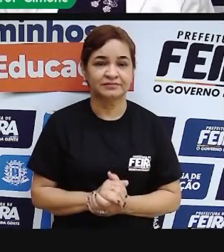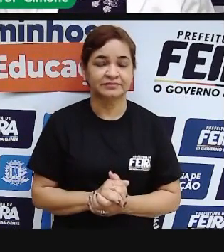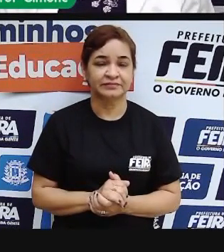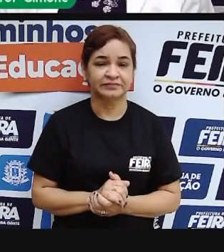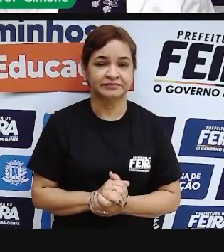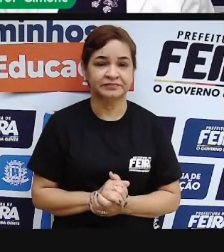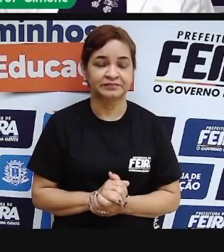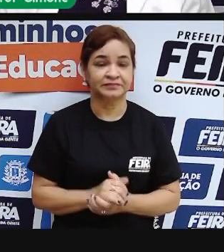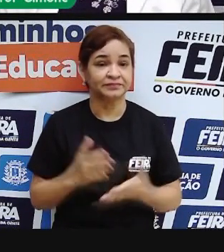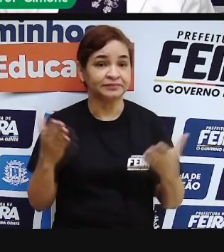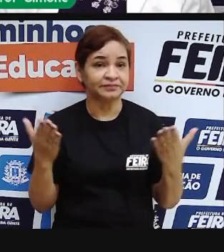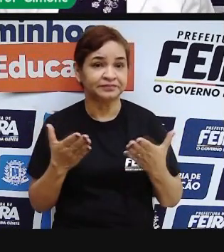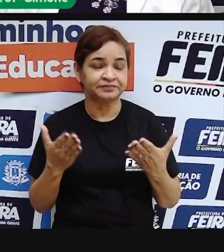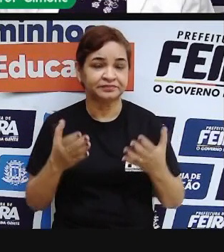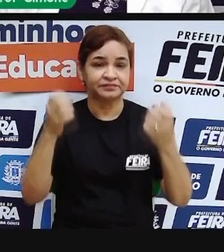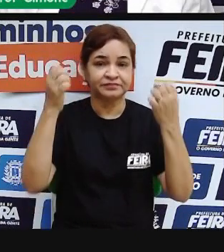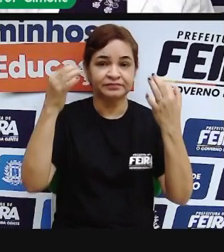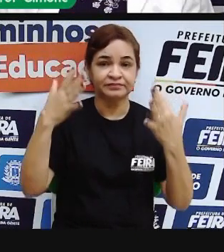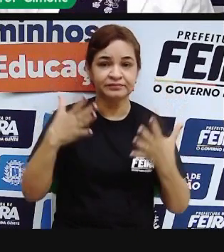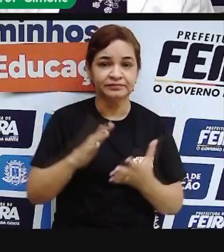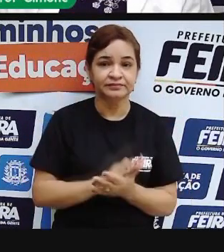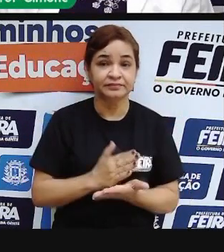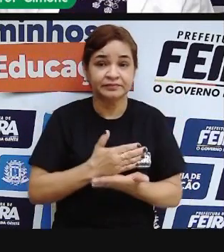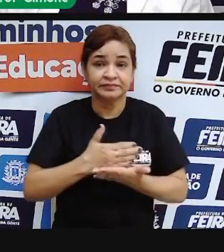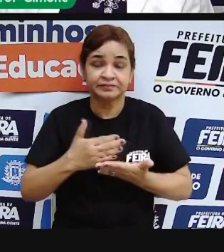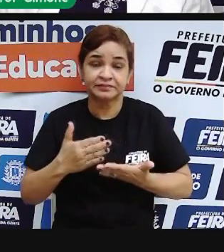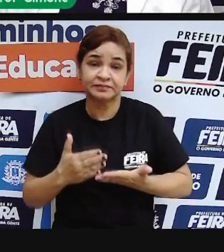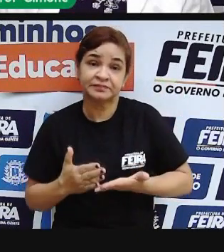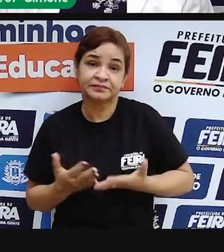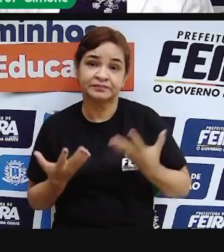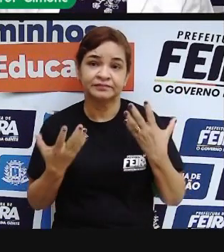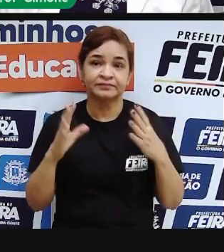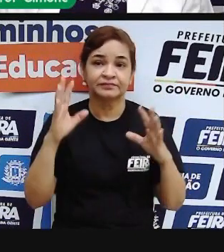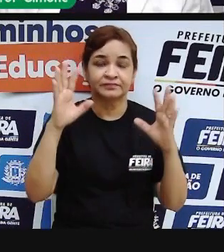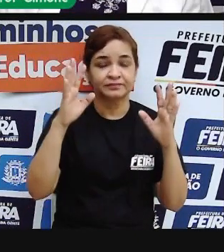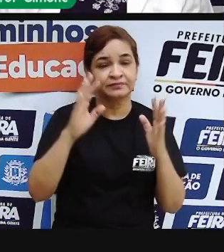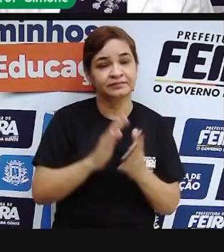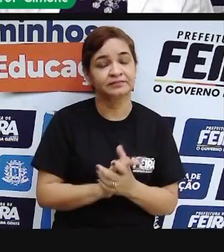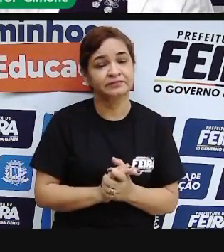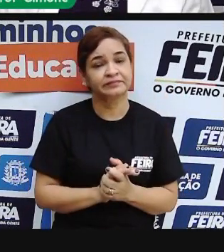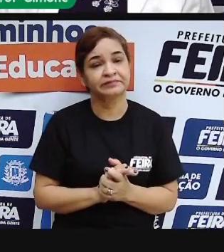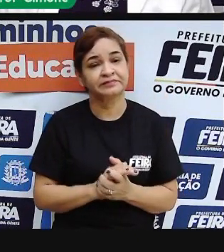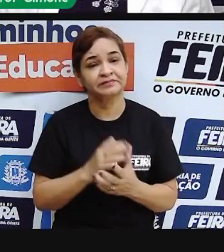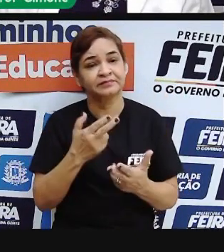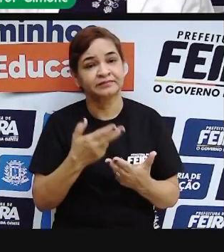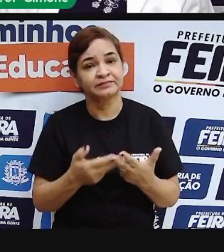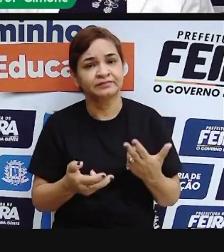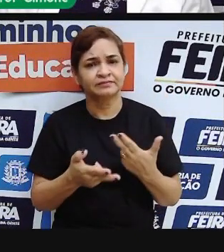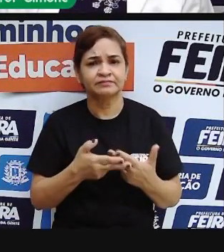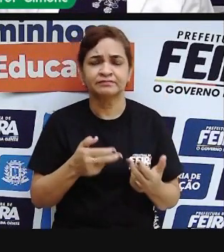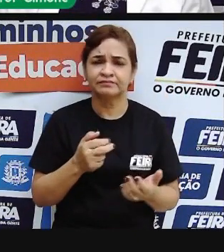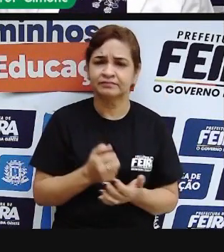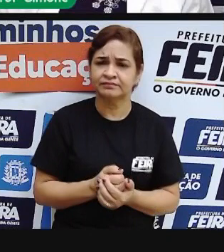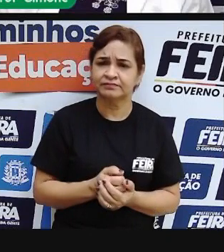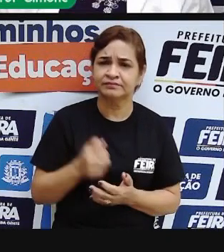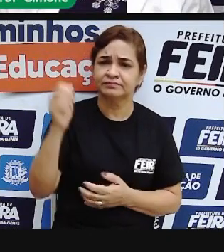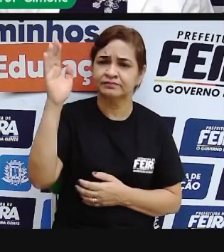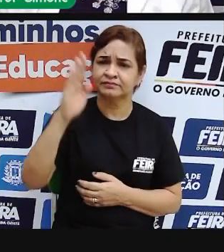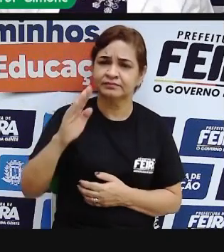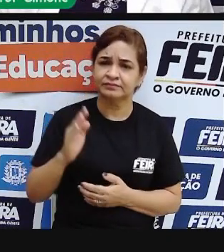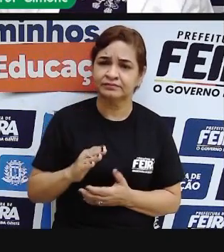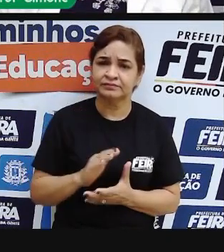Nessa aula, a gente vai falar um pouco da origem das festas no mês de junho no Brasil, o São João como uma